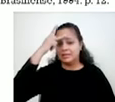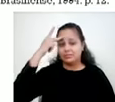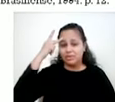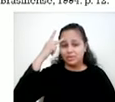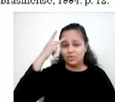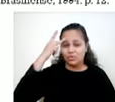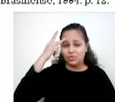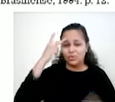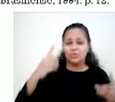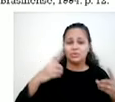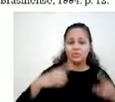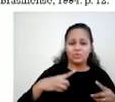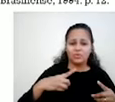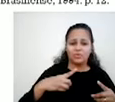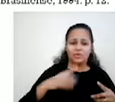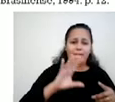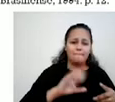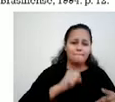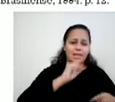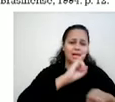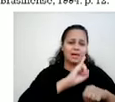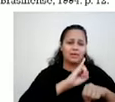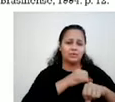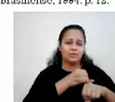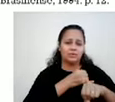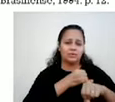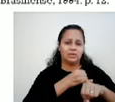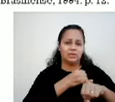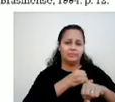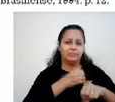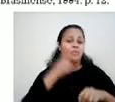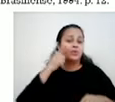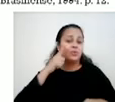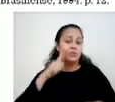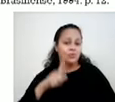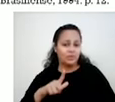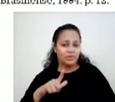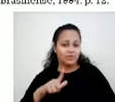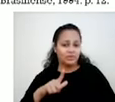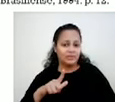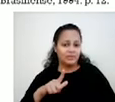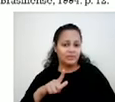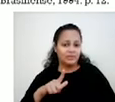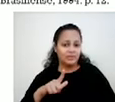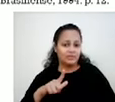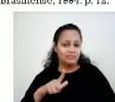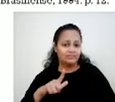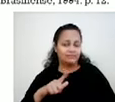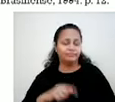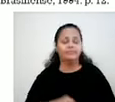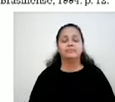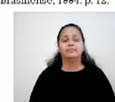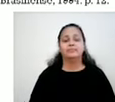Cruzada tomaram a cidade de Jerusalém, certo? Conquistaram ela dos muçulmanos.